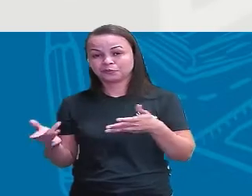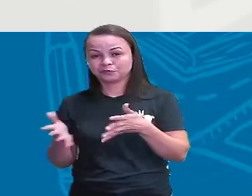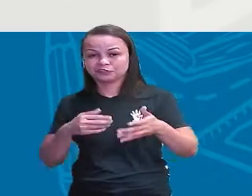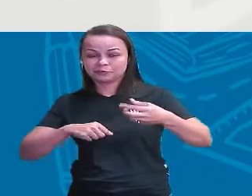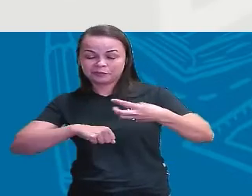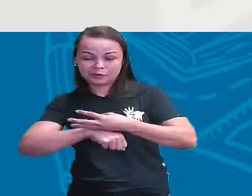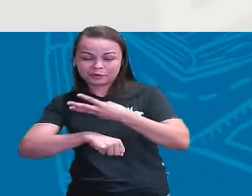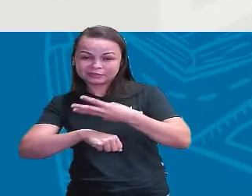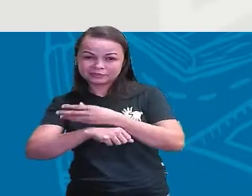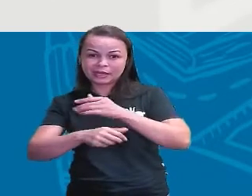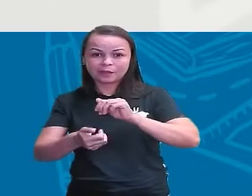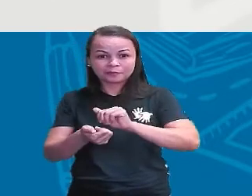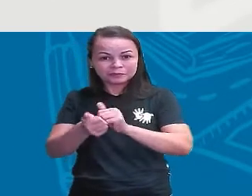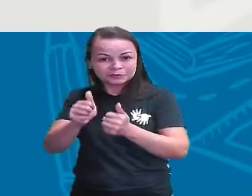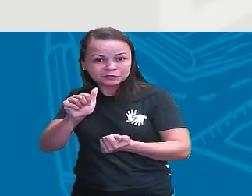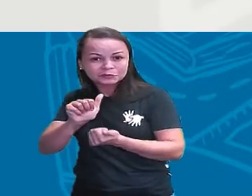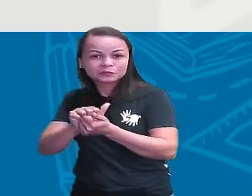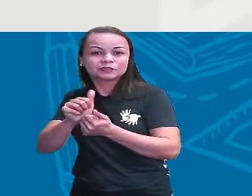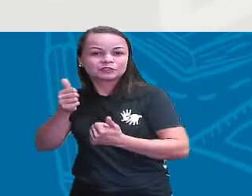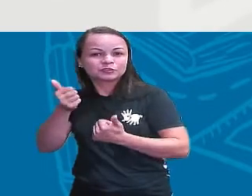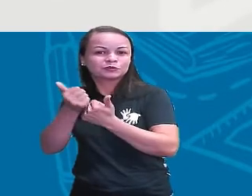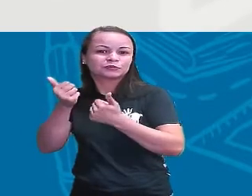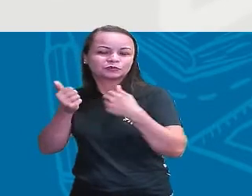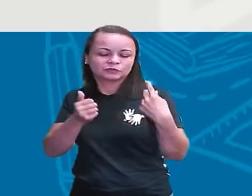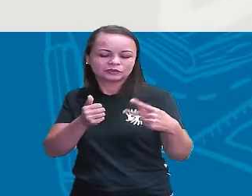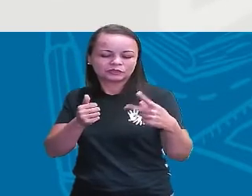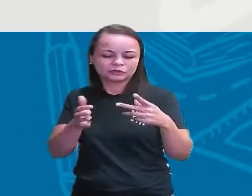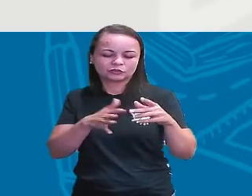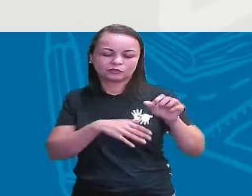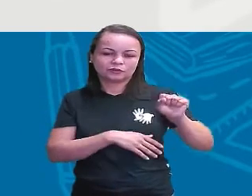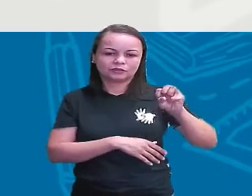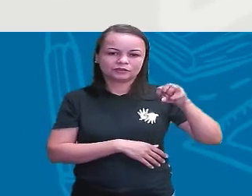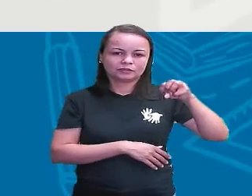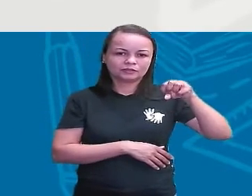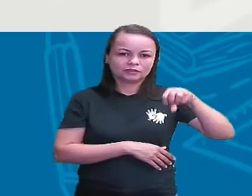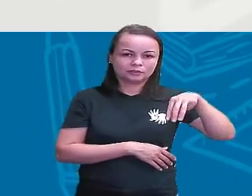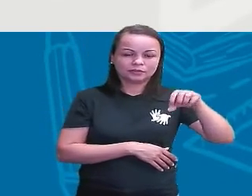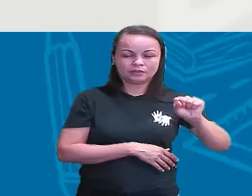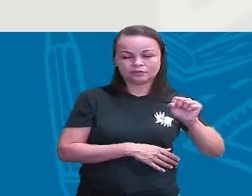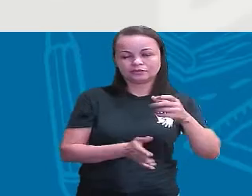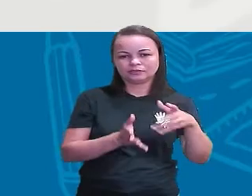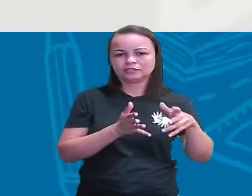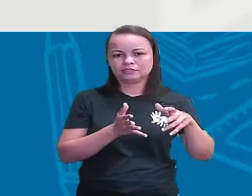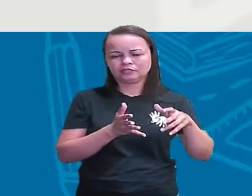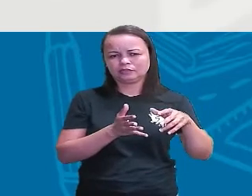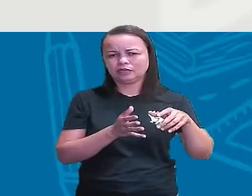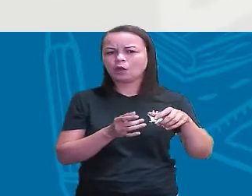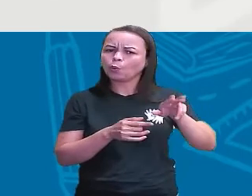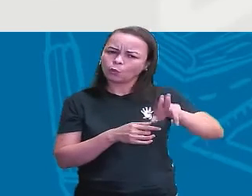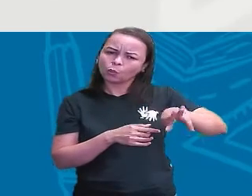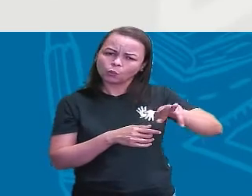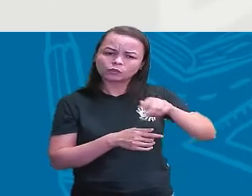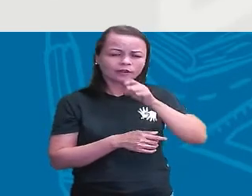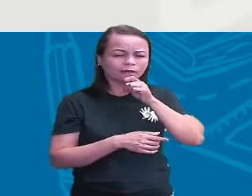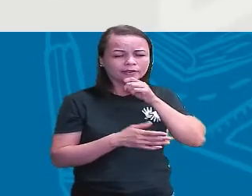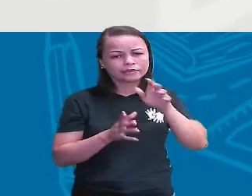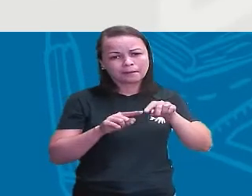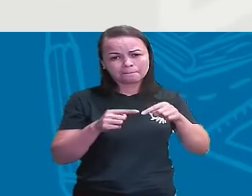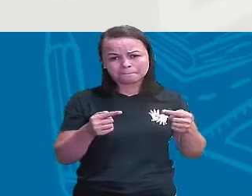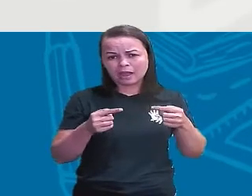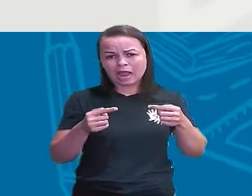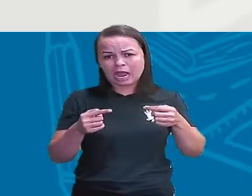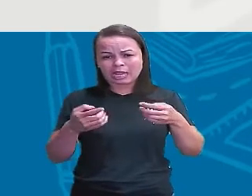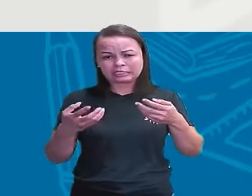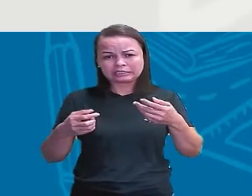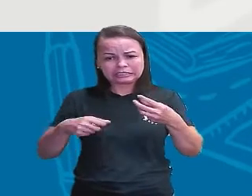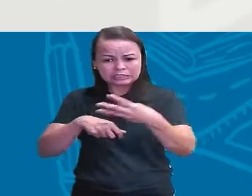não. Substituiu aí esse SMS, não no sentido dele deixar de ser usado, mas no sentido de ele não ter a